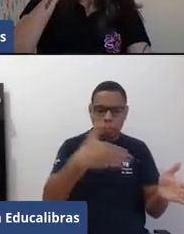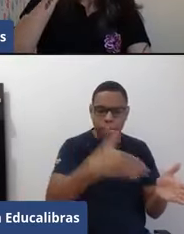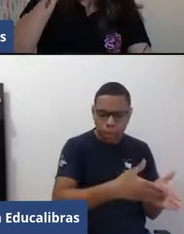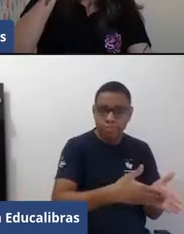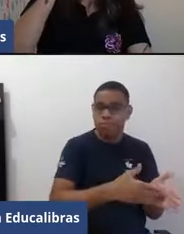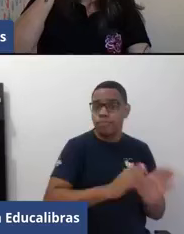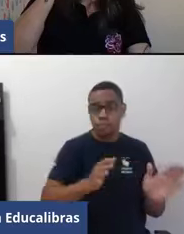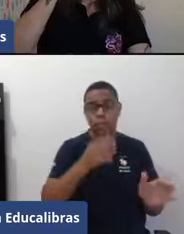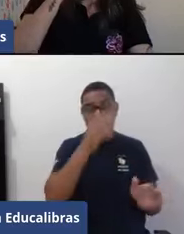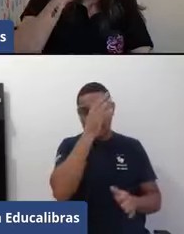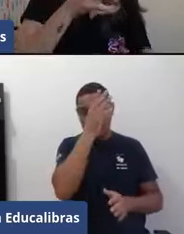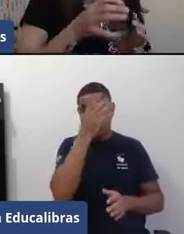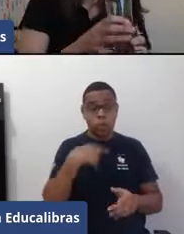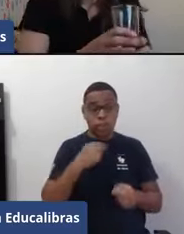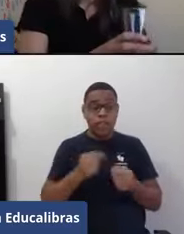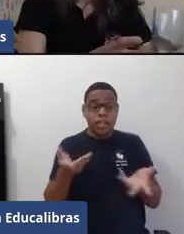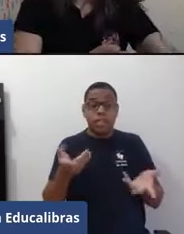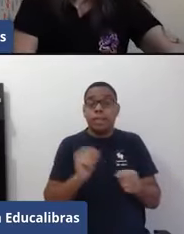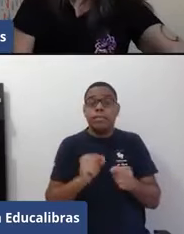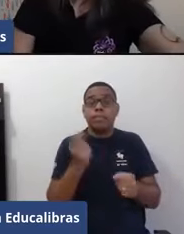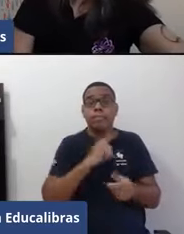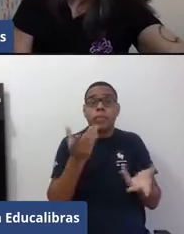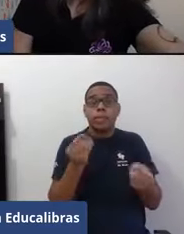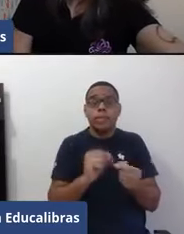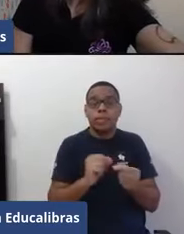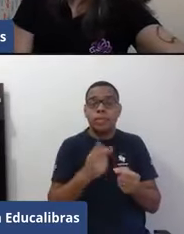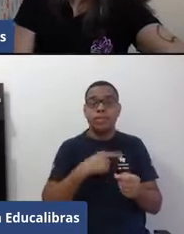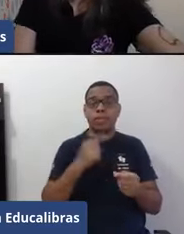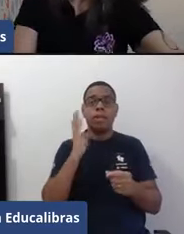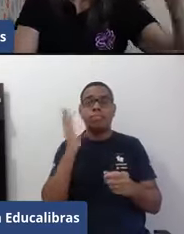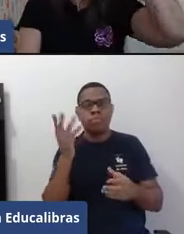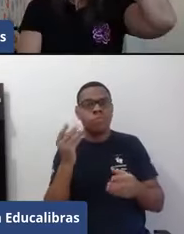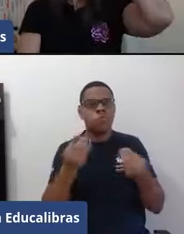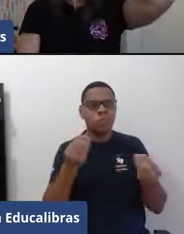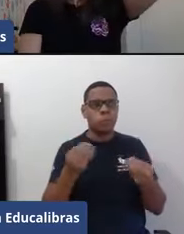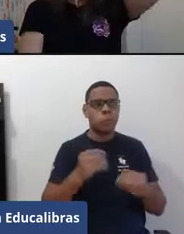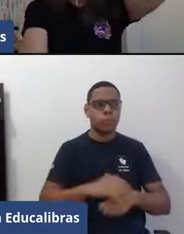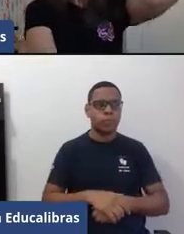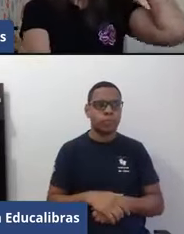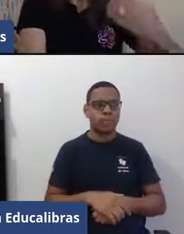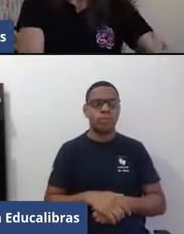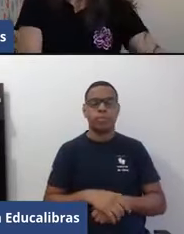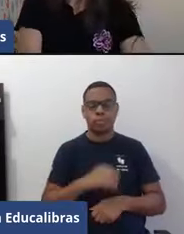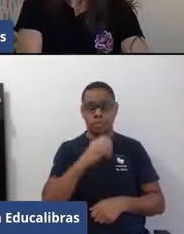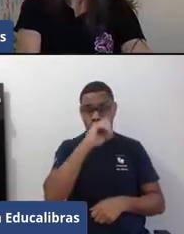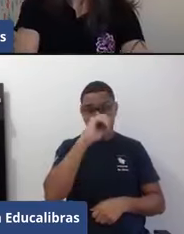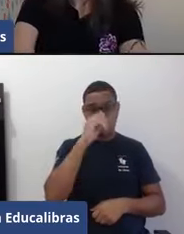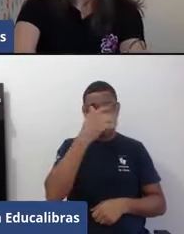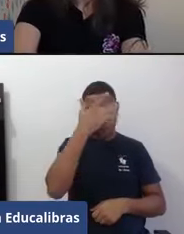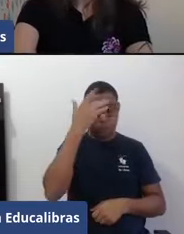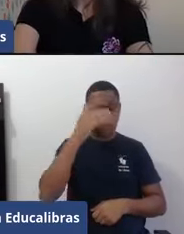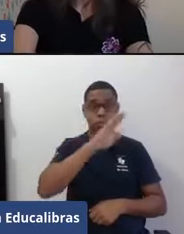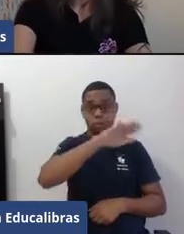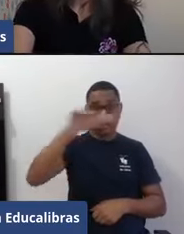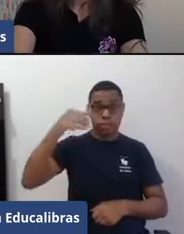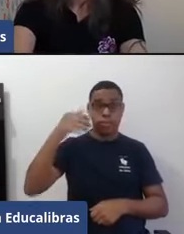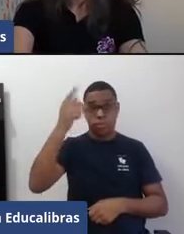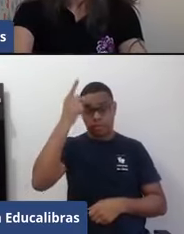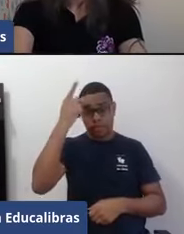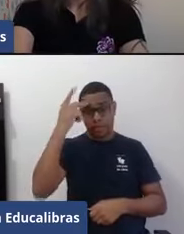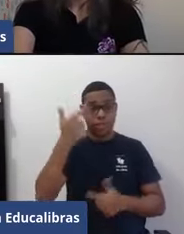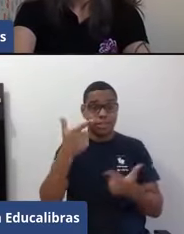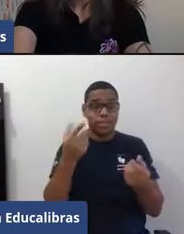que eu quisesse, não tem. Nós não temos ações para adultos. Adultos com deficiência em São Paulo não tem o que